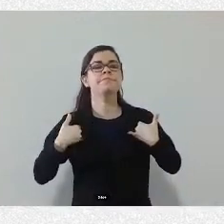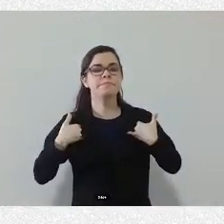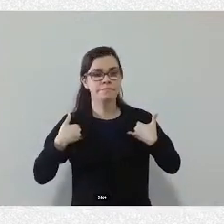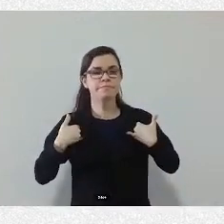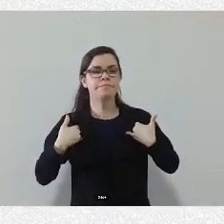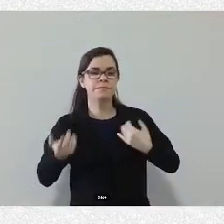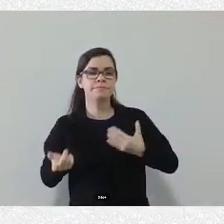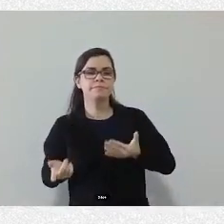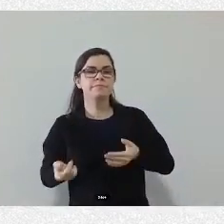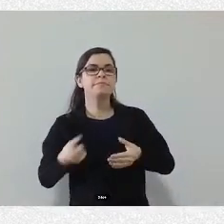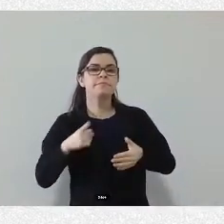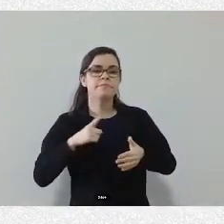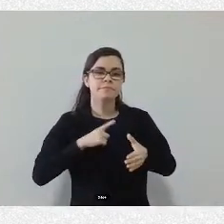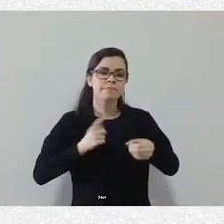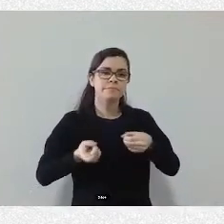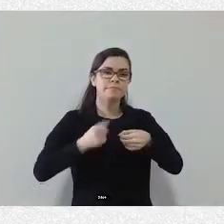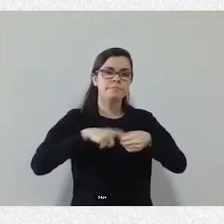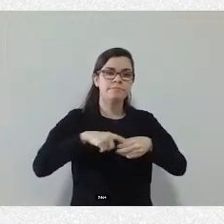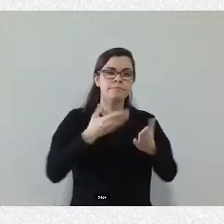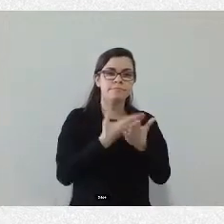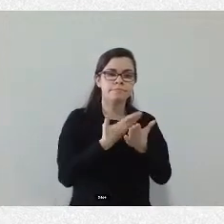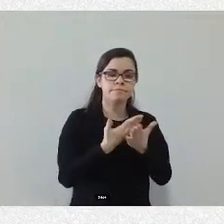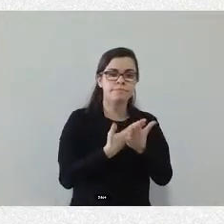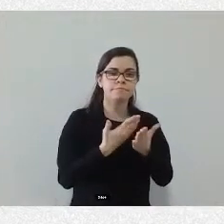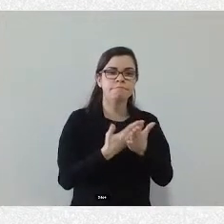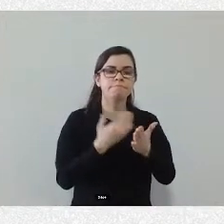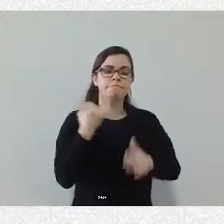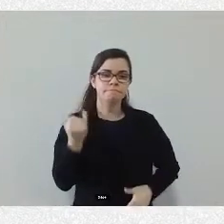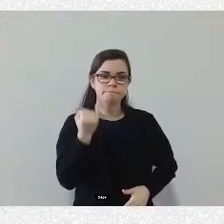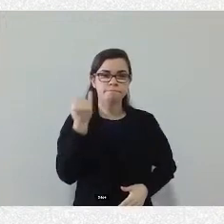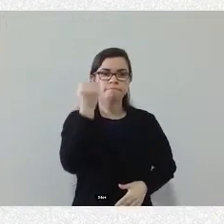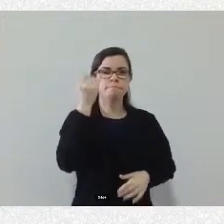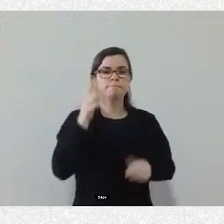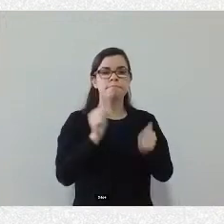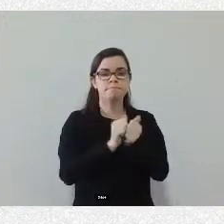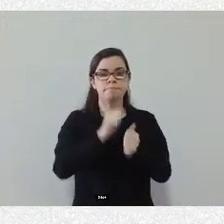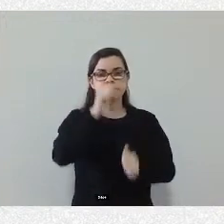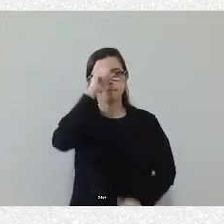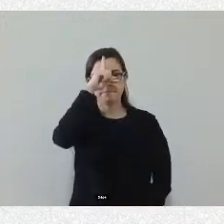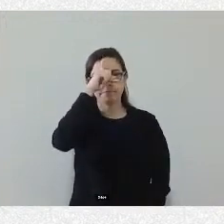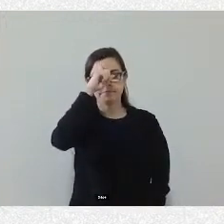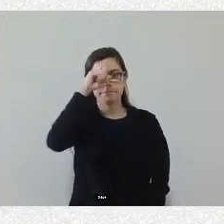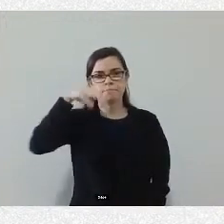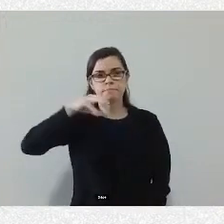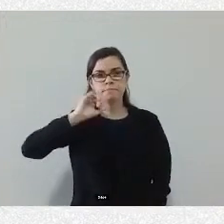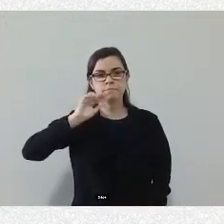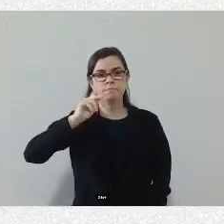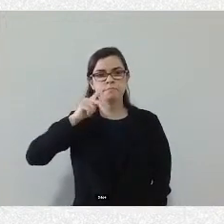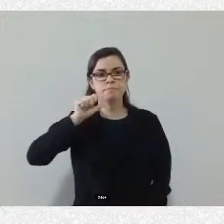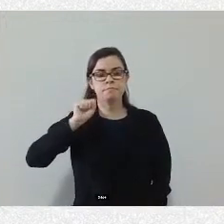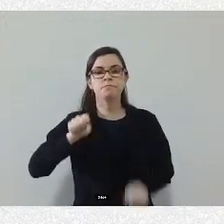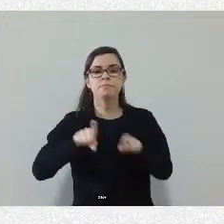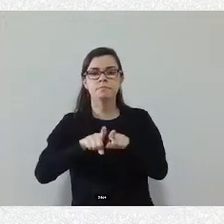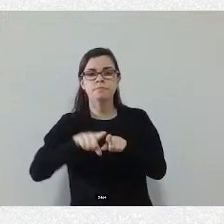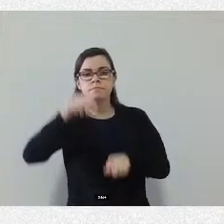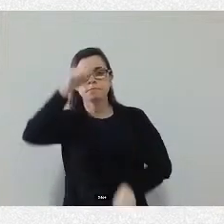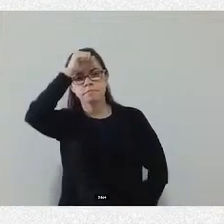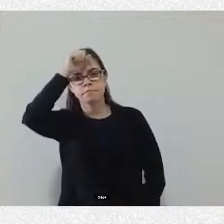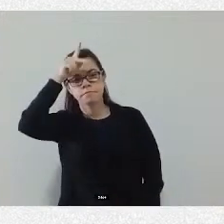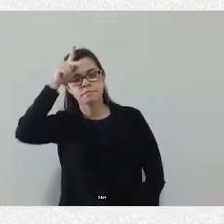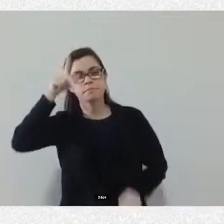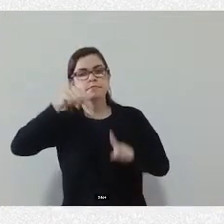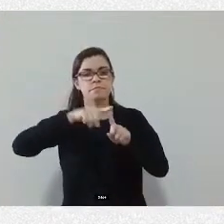robusto, ao lado do Hospital Moinhos de Ventos, da Prefeitura de Toledo e do Laboratório Pfizer, que trará, sem